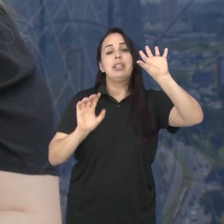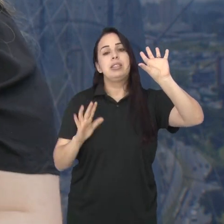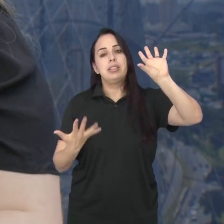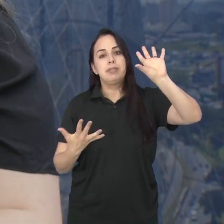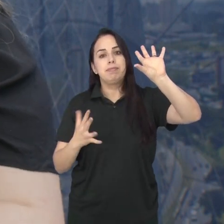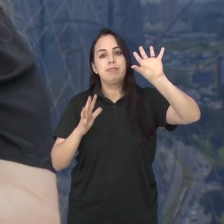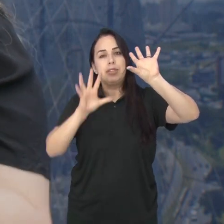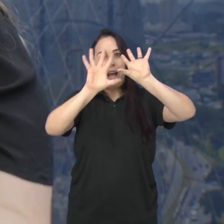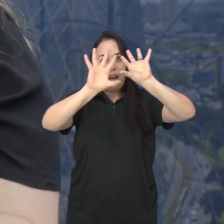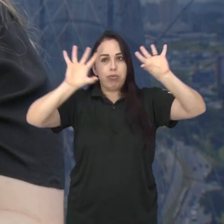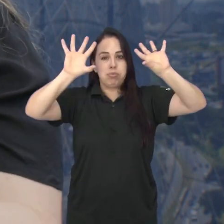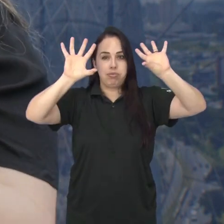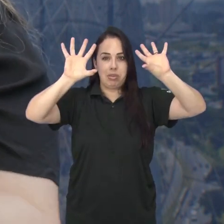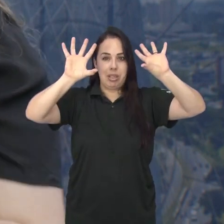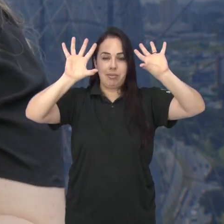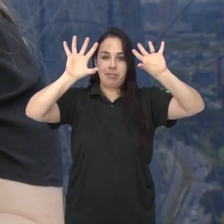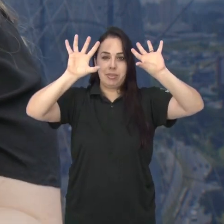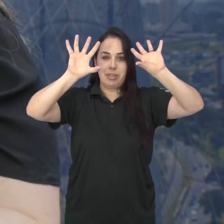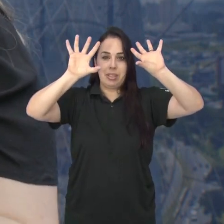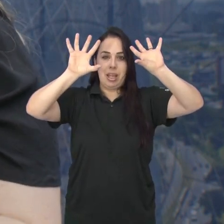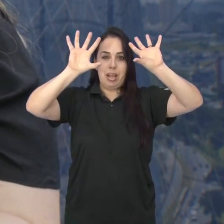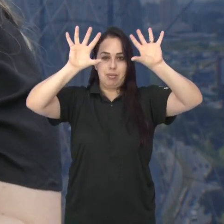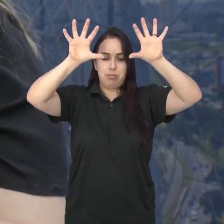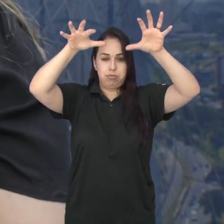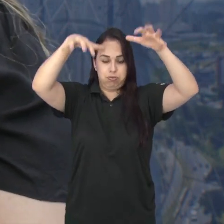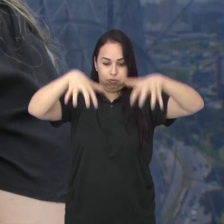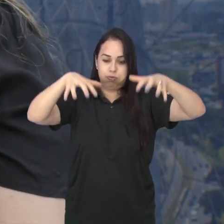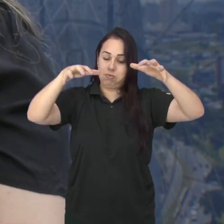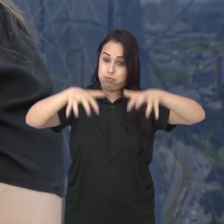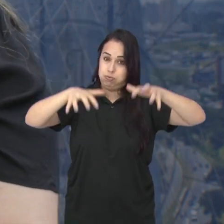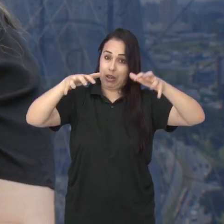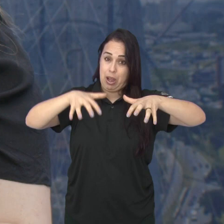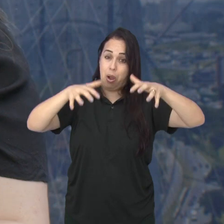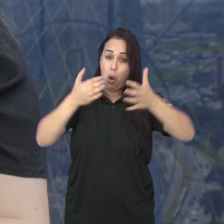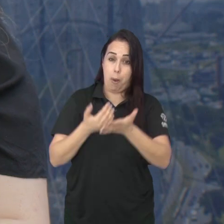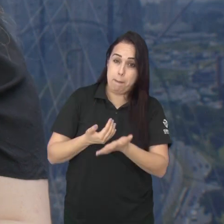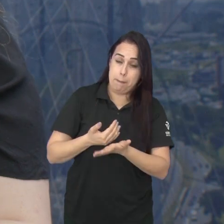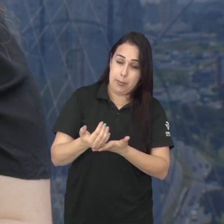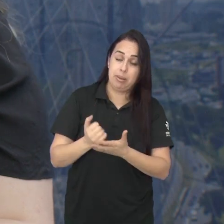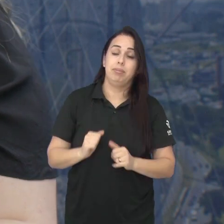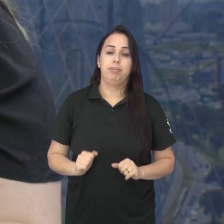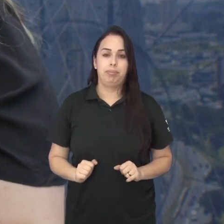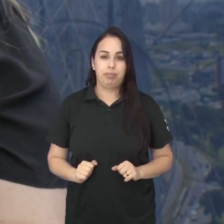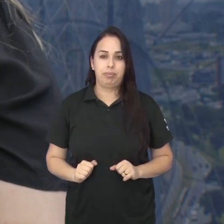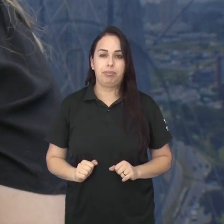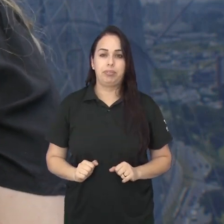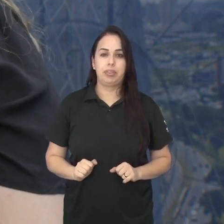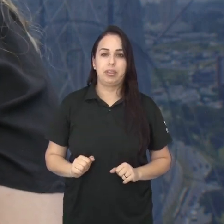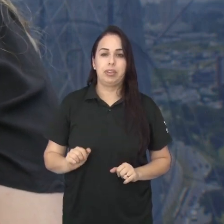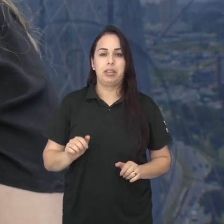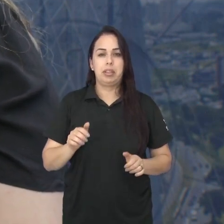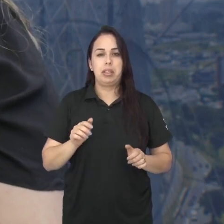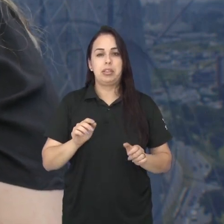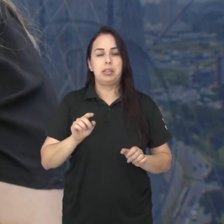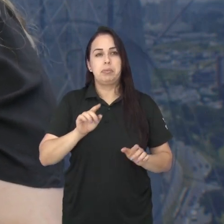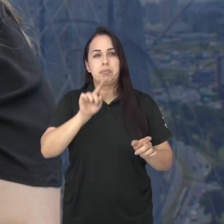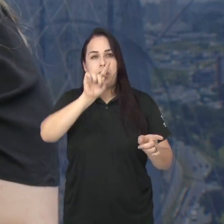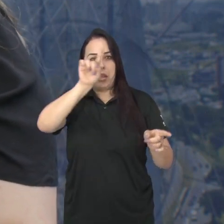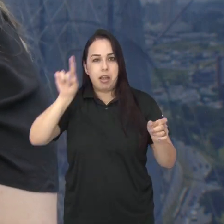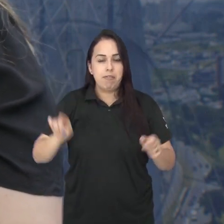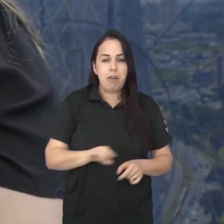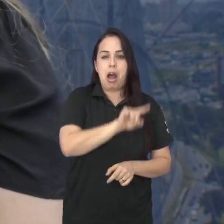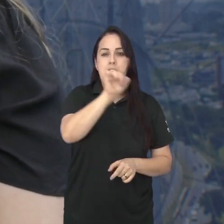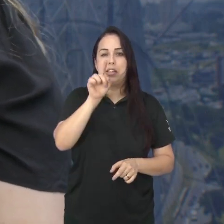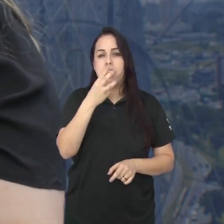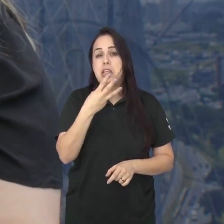ela atinge seu ápice, ela começa a cair a precipitação. Essas fases duram em média cerca